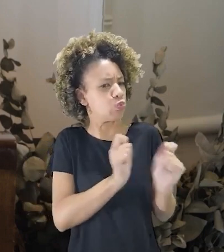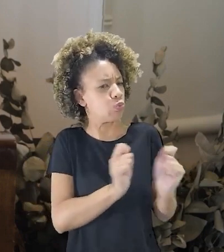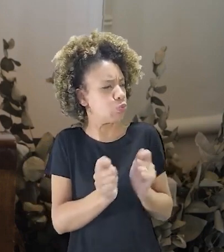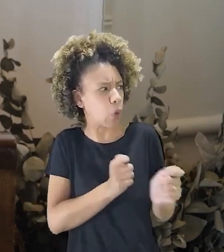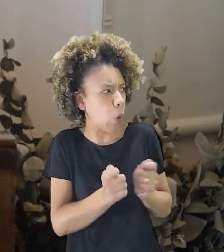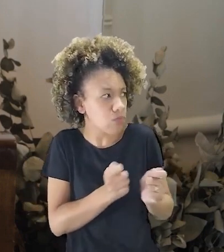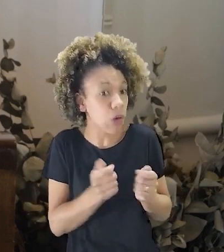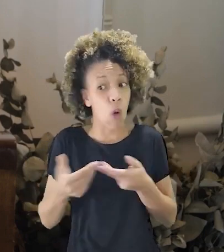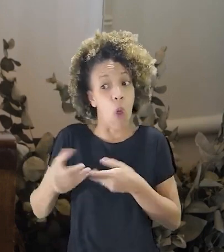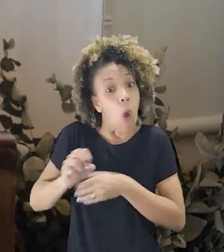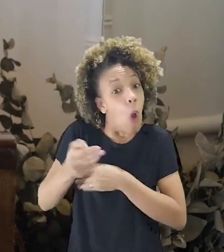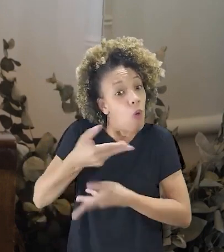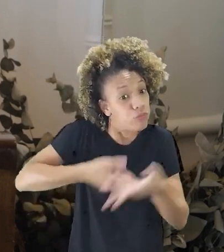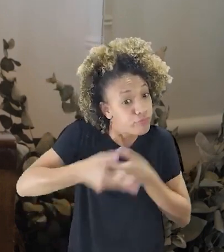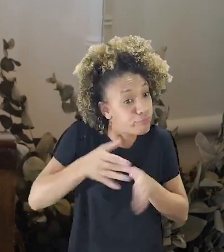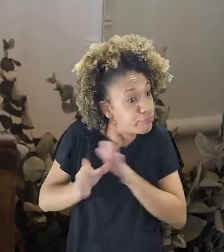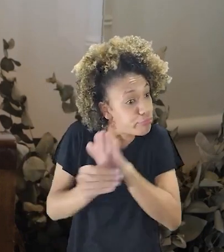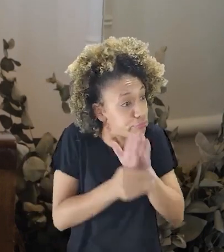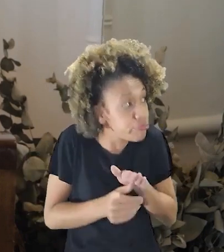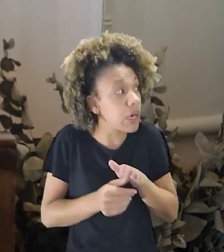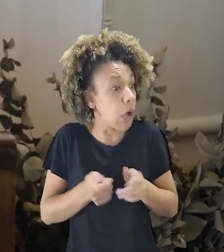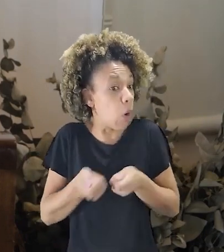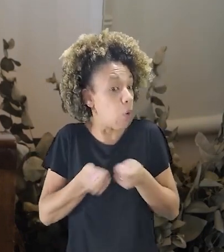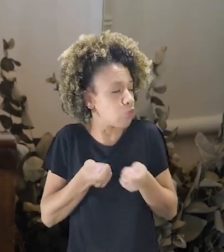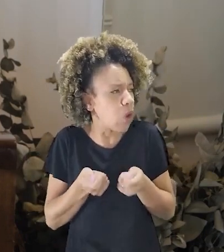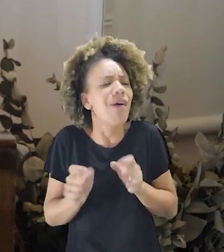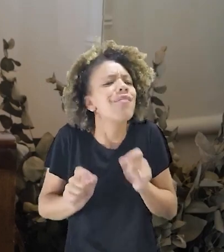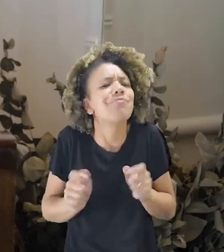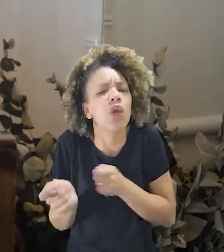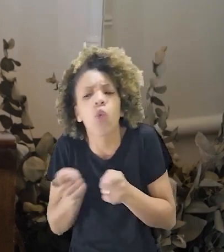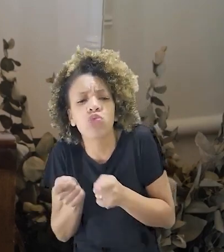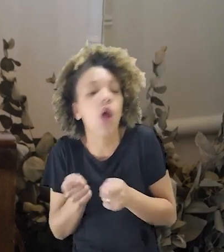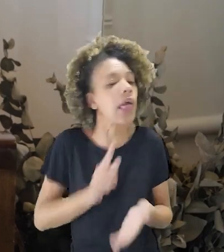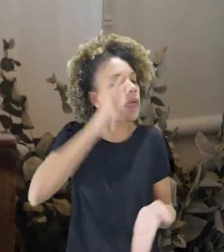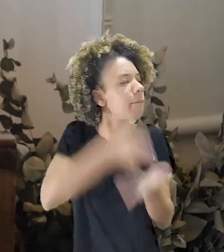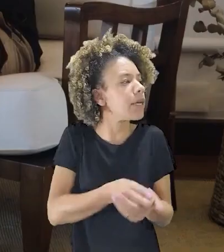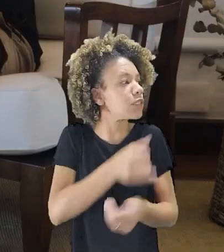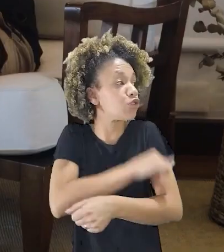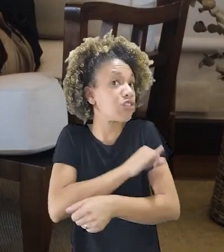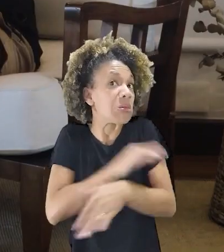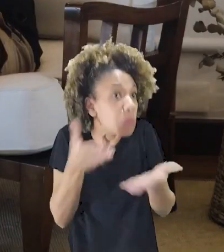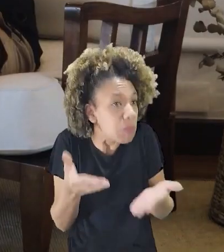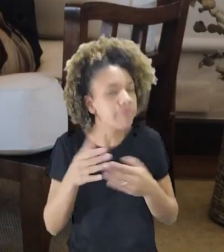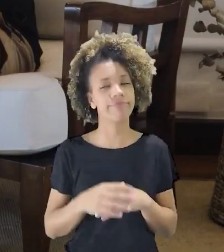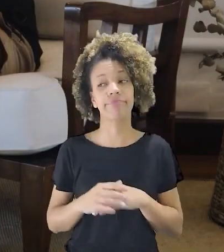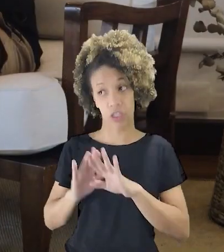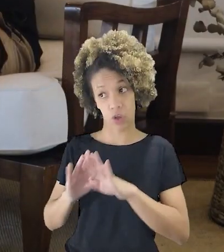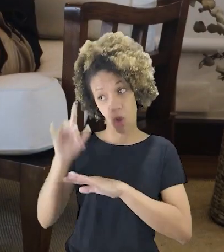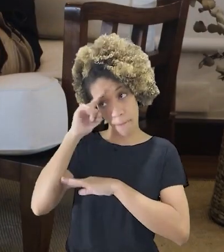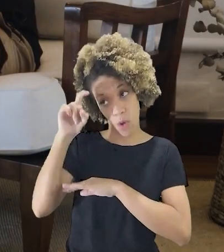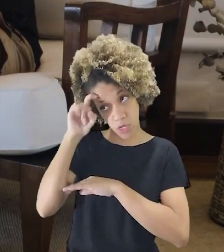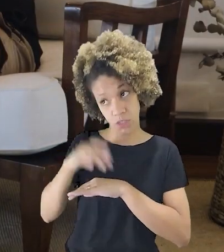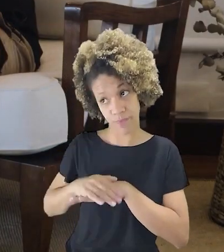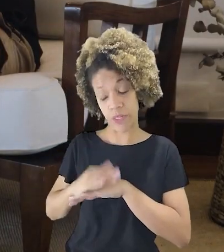é o tráfico que tem poder? Quando, de fato, é a milícia que tem poder? Quem comanda e quem controla o Rio de Janeiro, afinal? Olha, Maurício, eu vou te falar